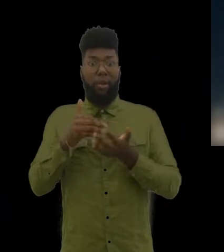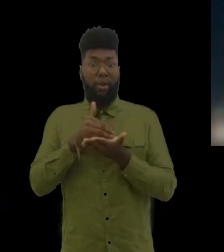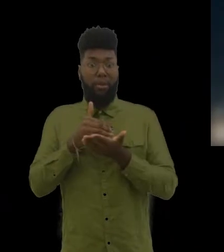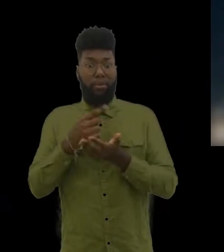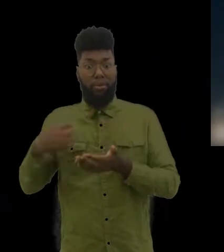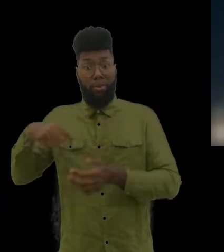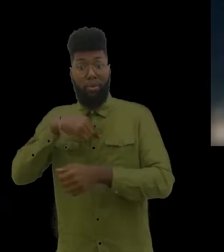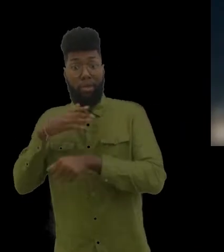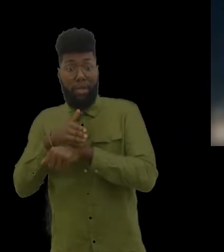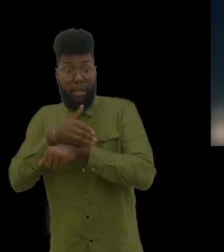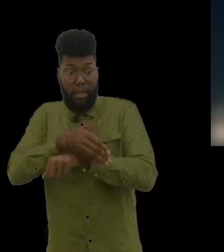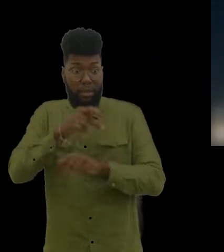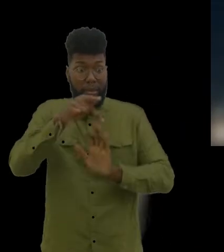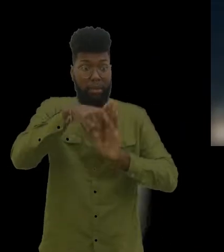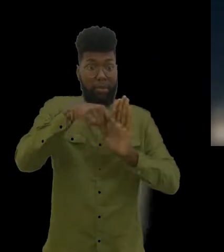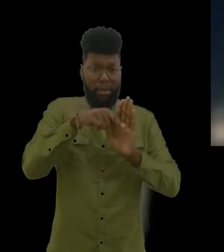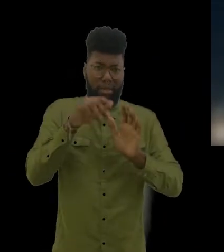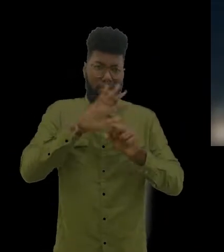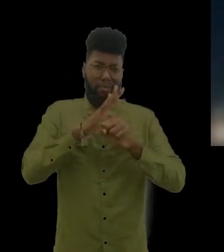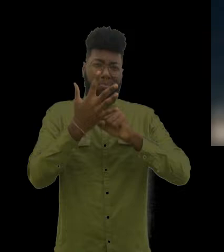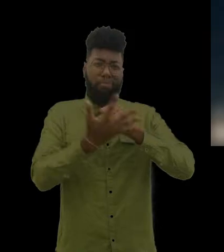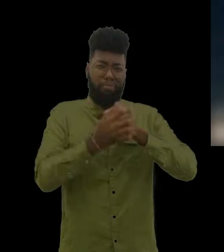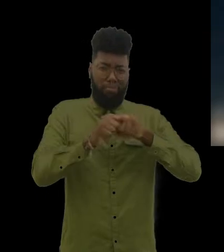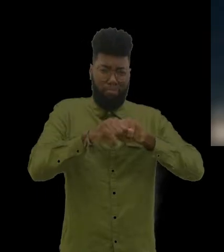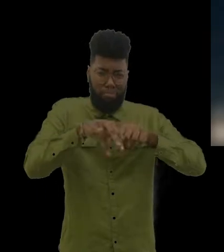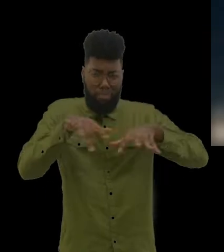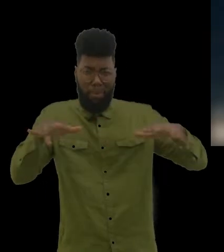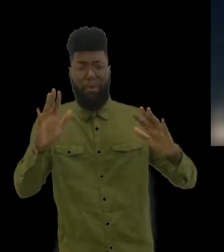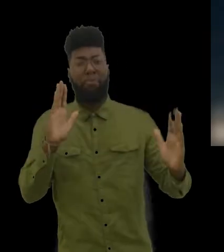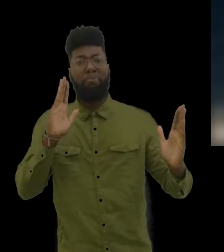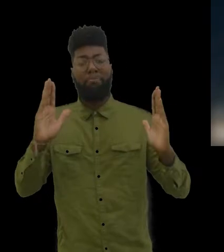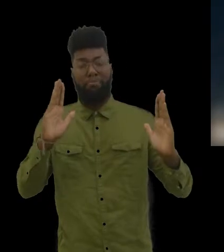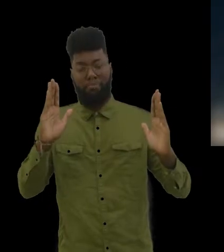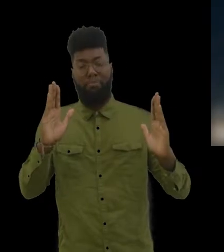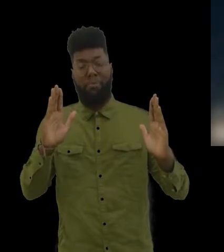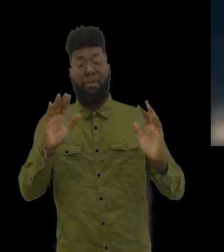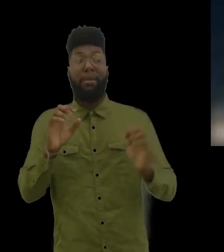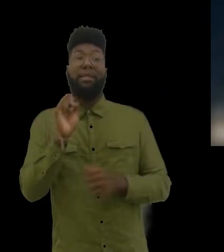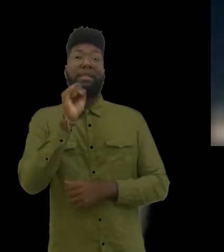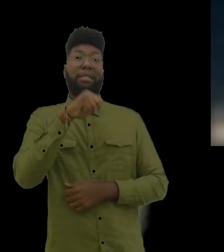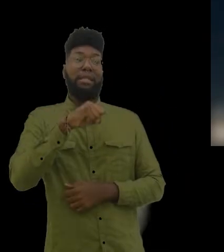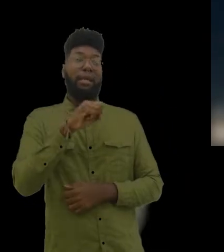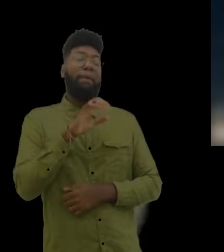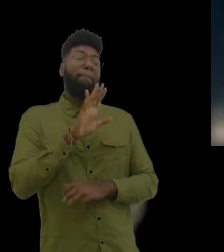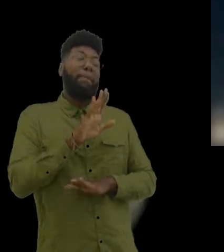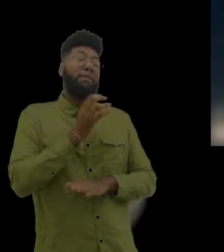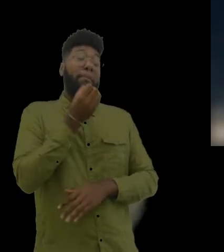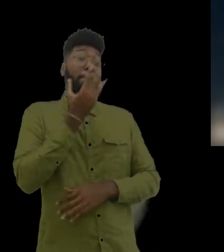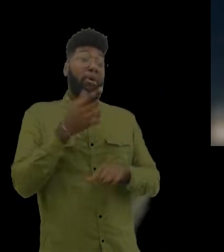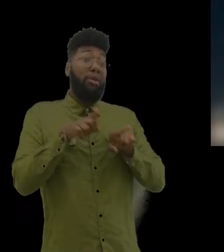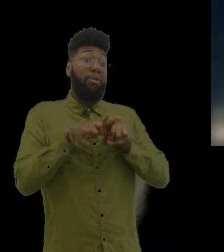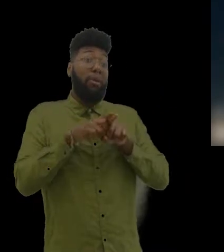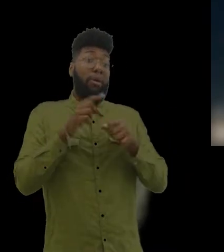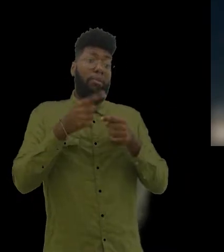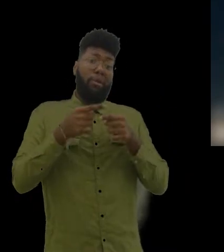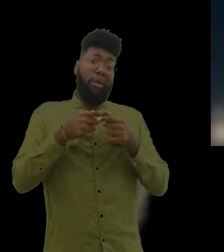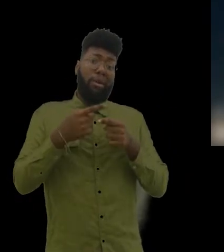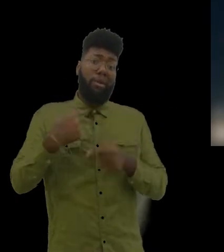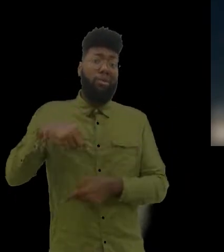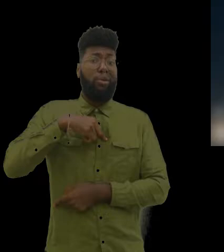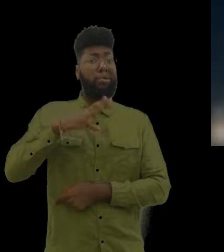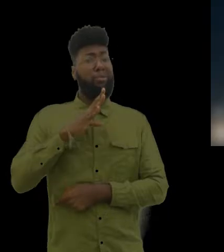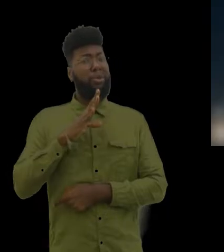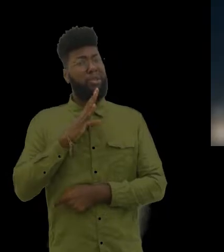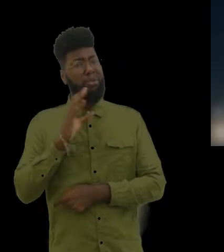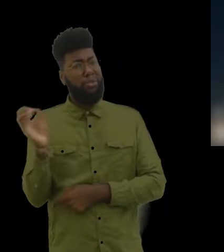né? Só live para lá, live para cá. E foi bom também porque a gente conheceu várias pessoas, né? Várias contribuições legais, mas